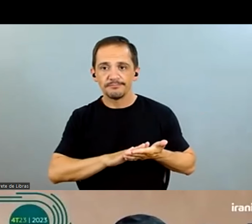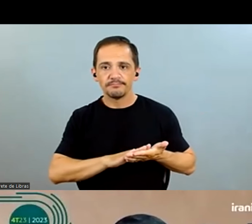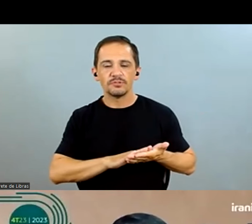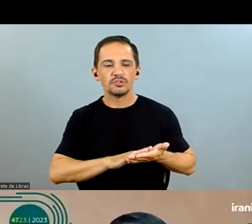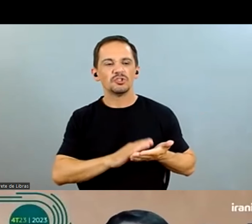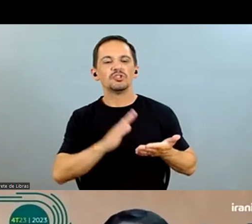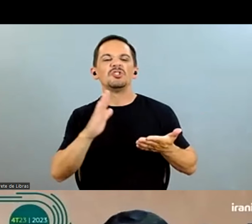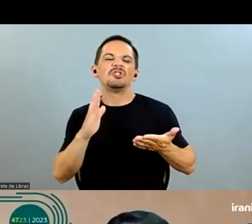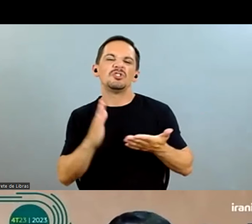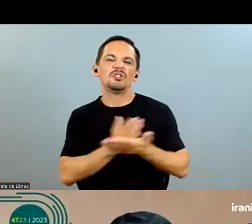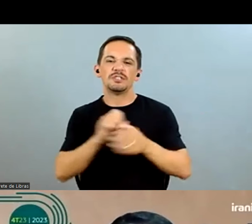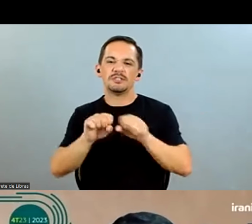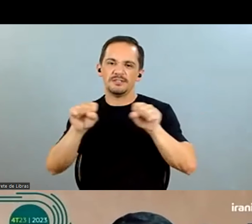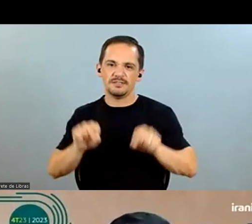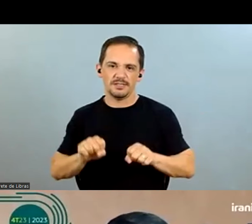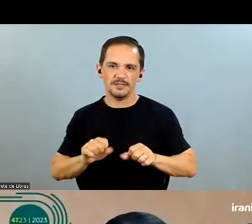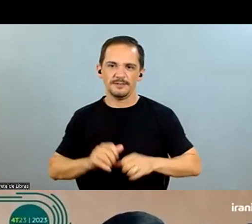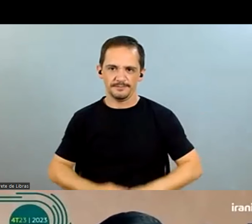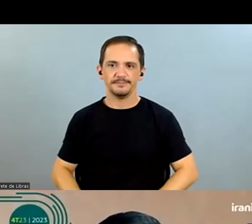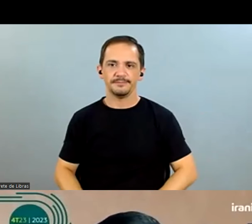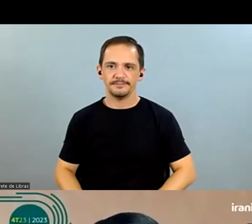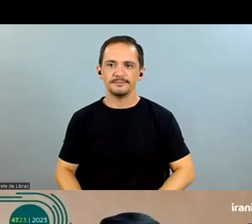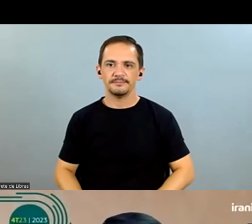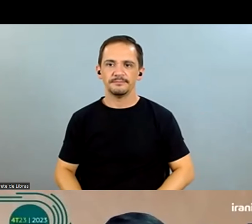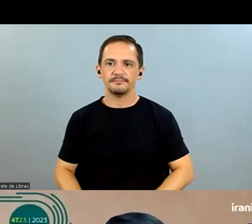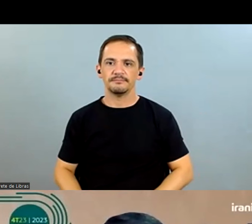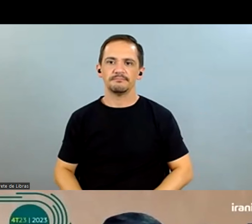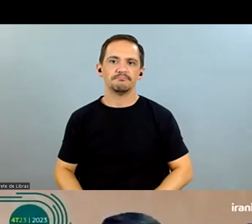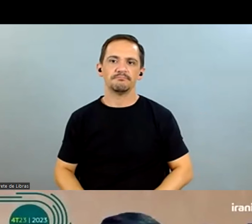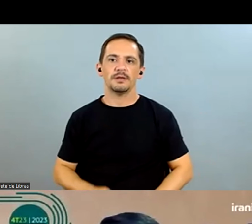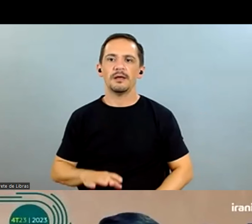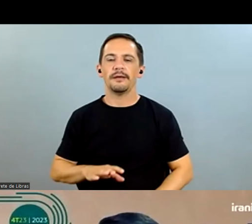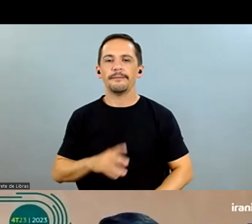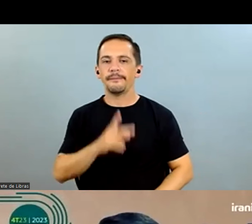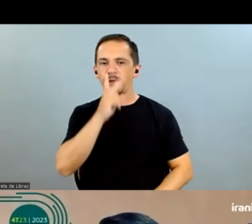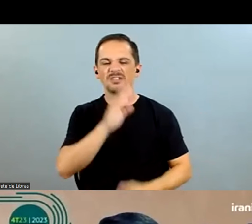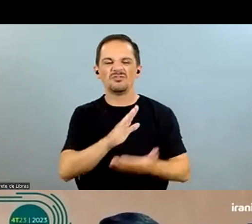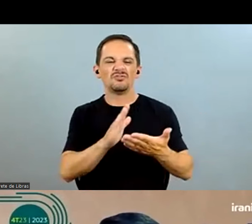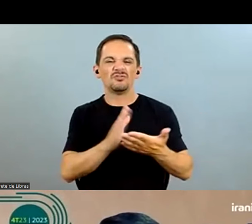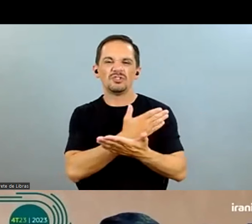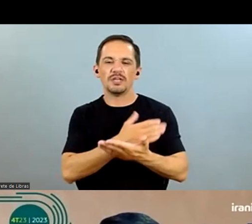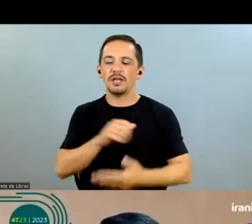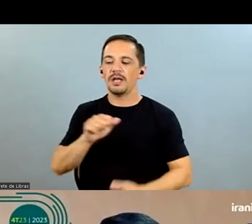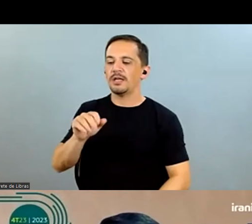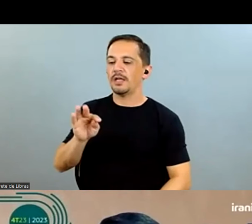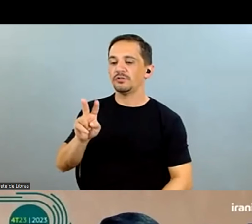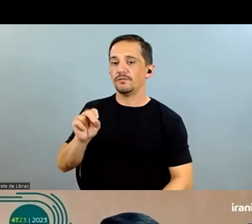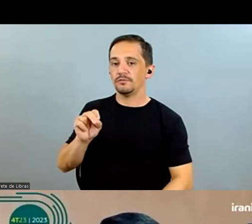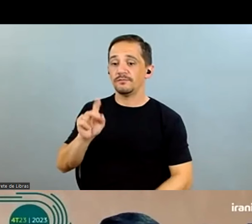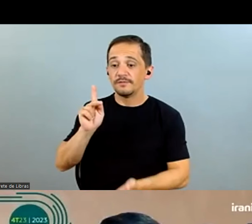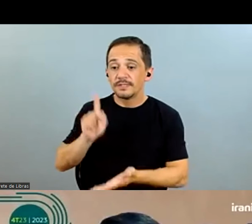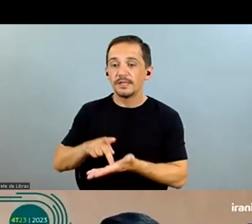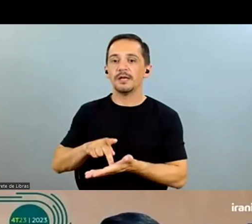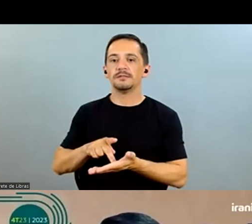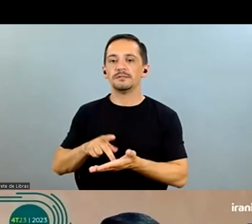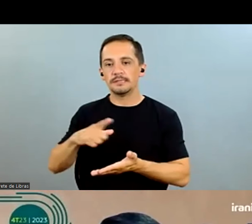gente baixou esses terrenos eh para poder limpar o balanço com ativo deixar só ativos que de fato tenham eh geração de caixo